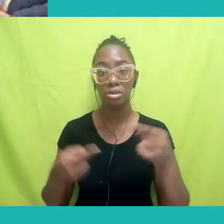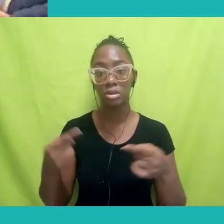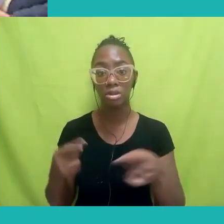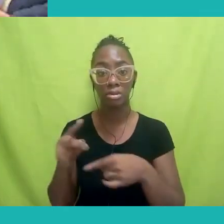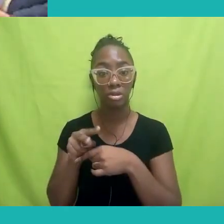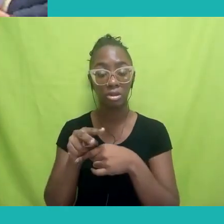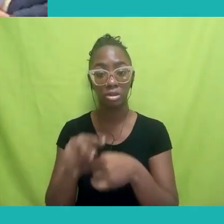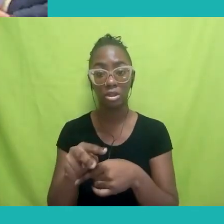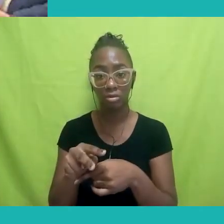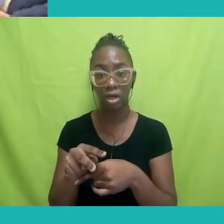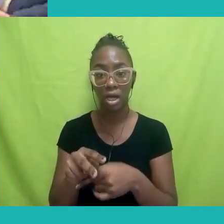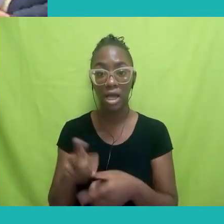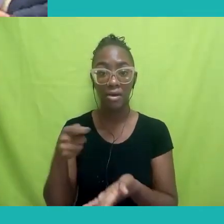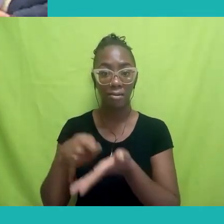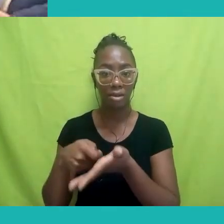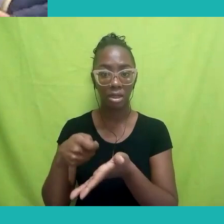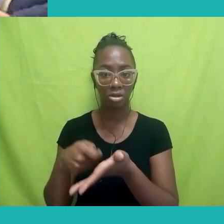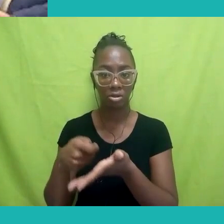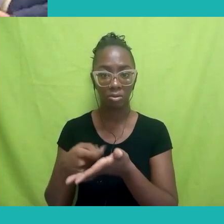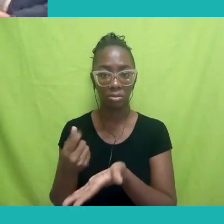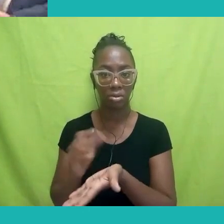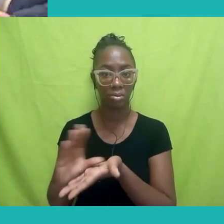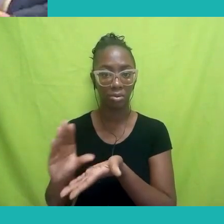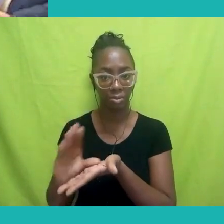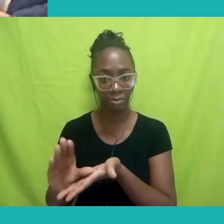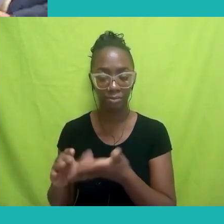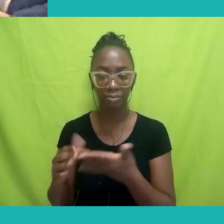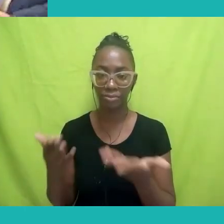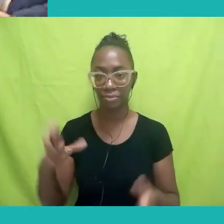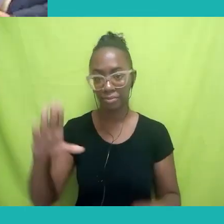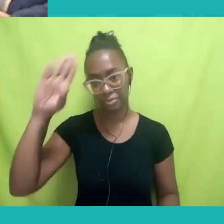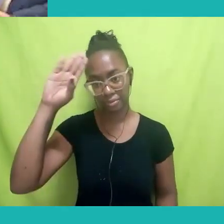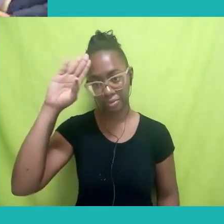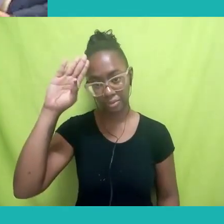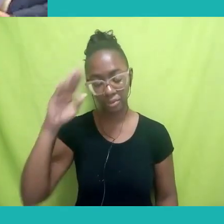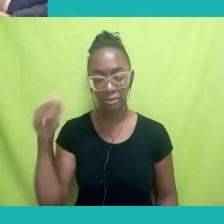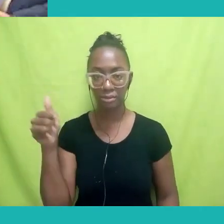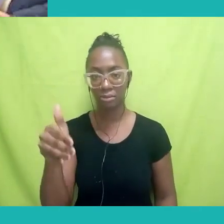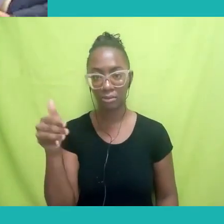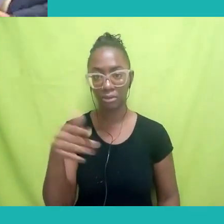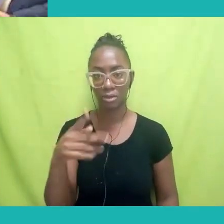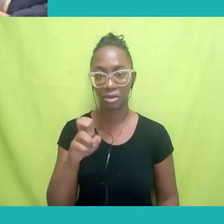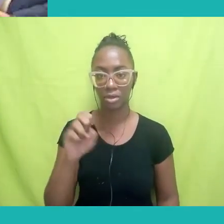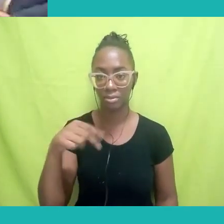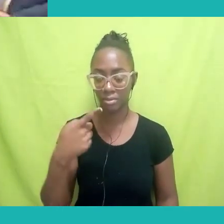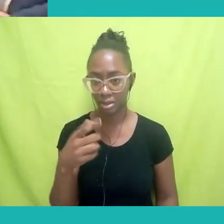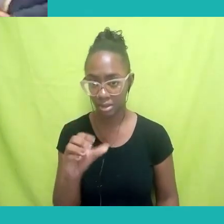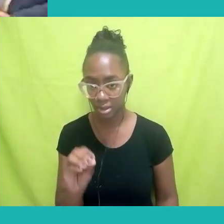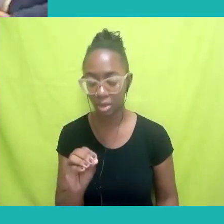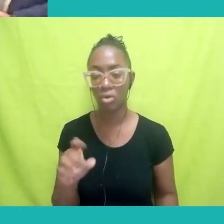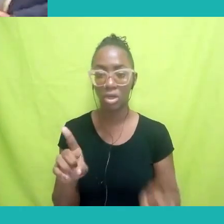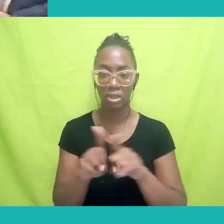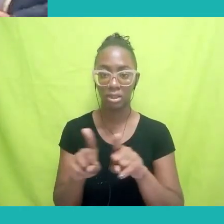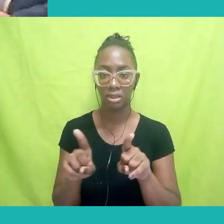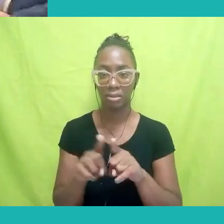contributivo obrigatório, né? Os militares, para ter acesso tanto à pensão militar, quanto também